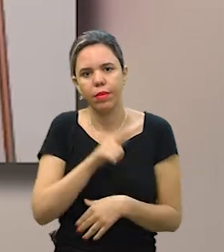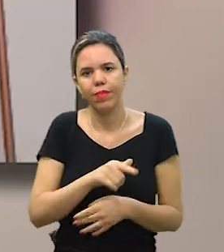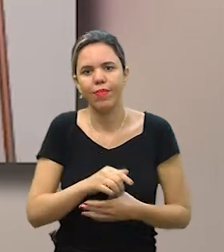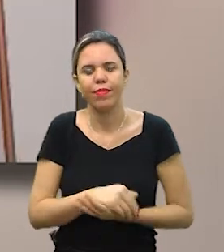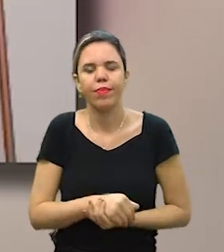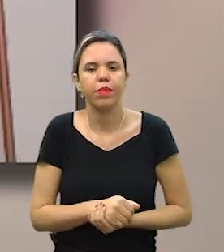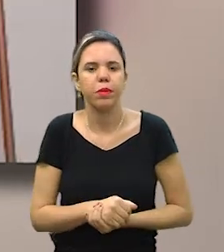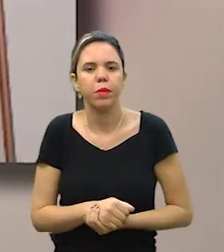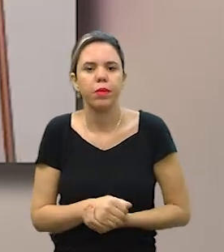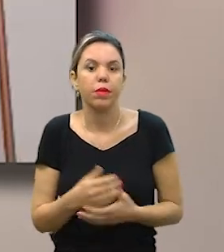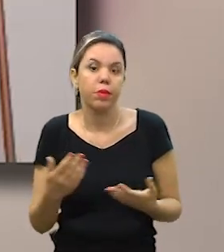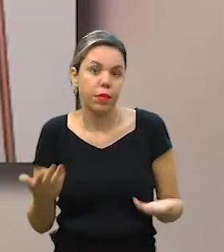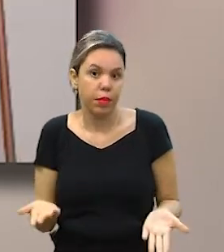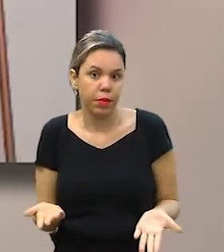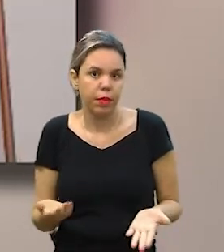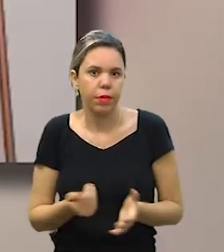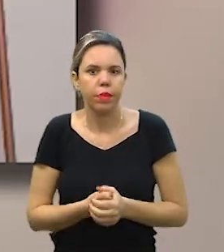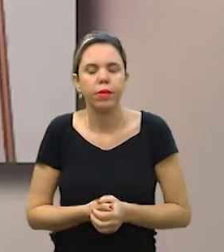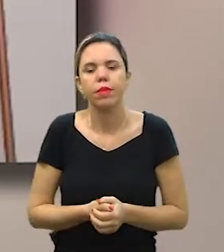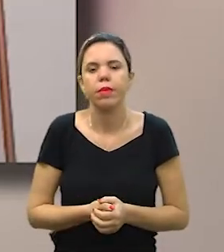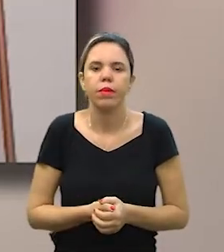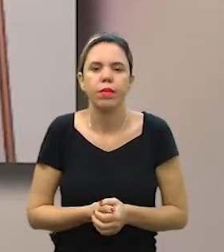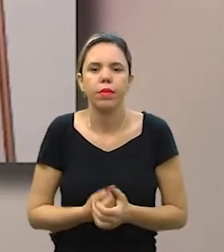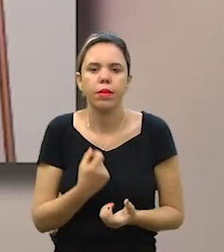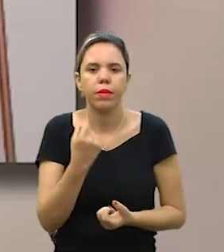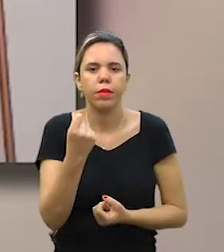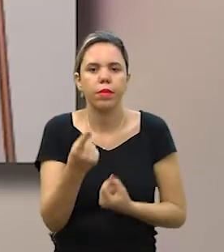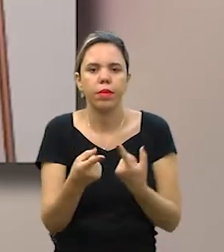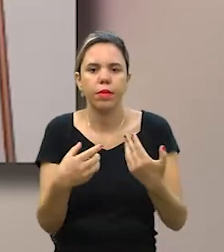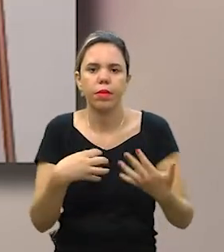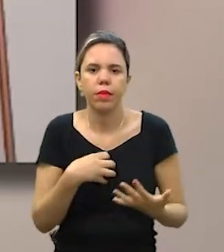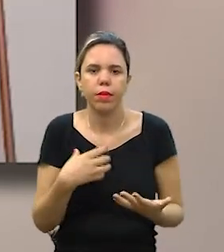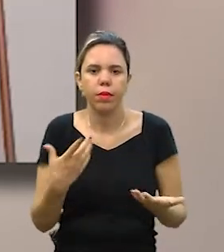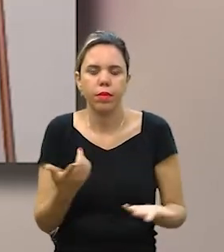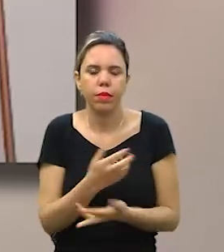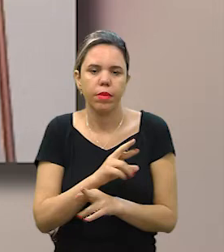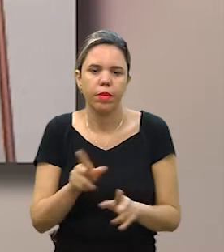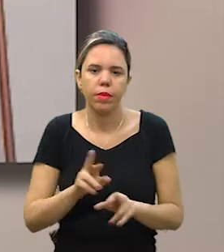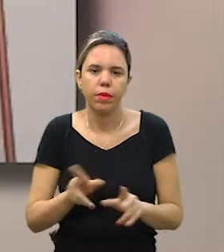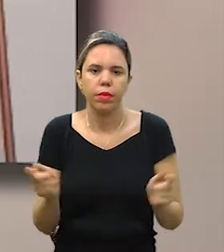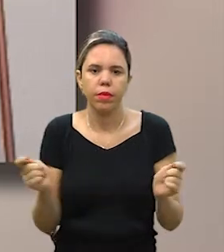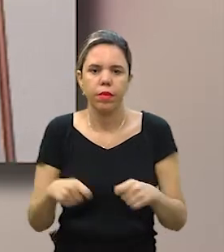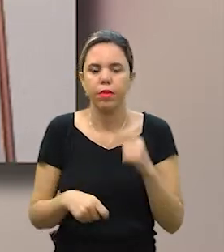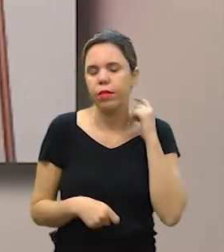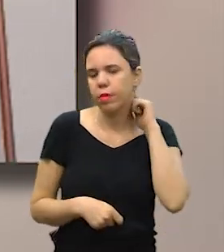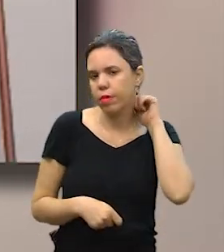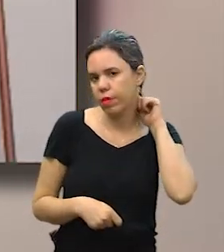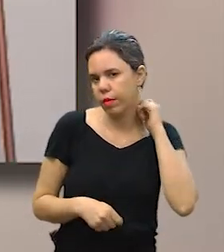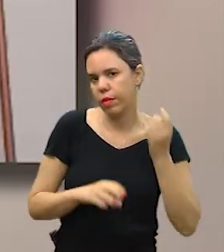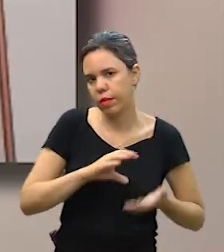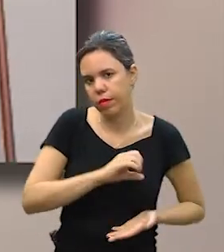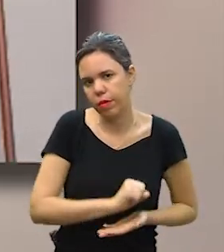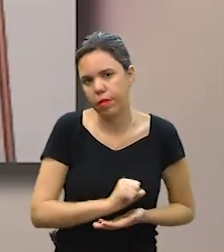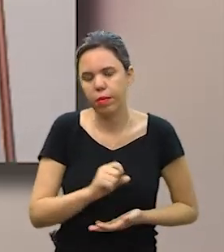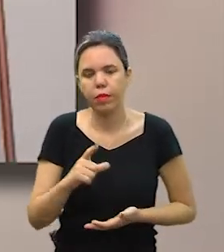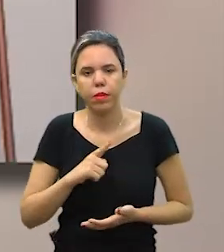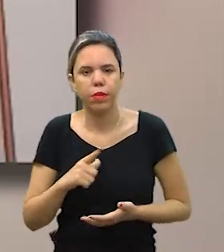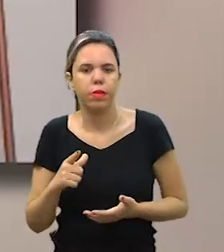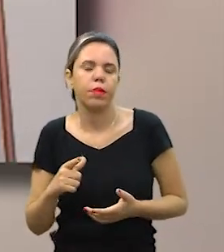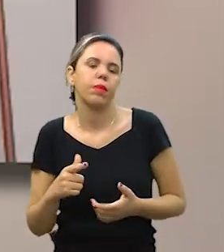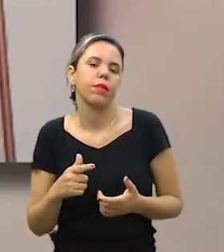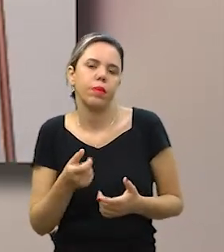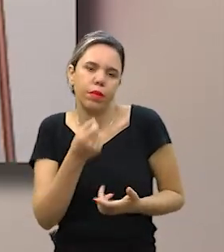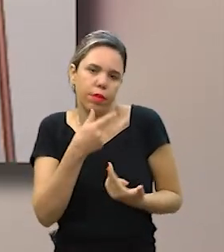você consegue, né? E quando, por algum motivo, não é possível amamentar ou tem